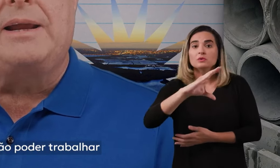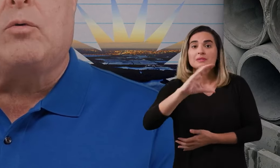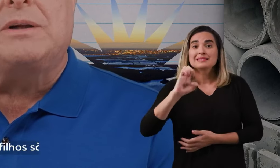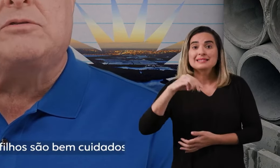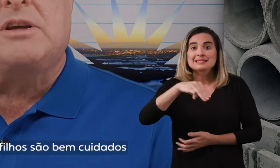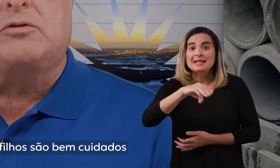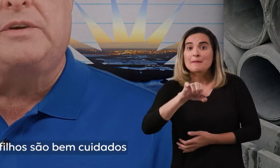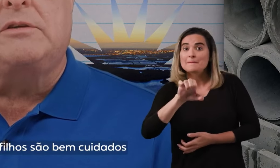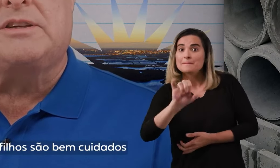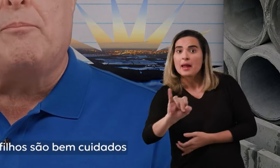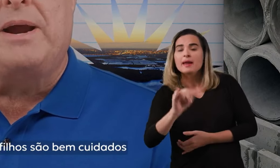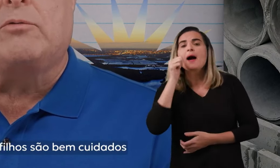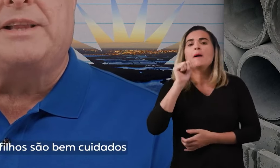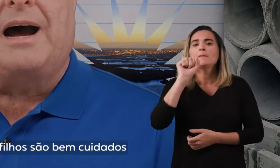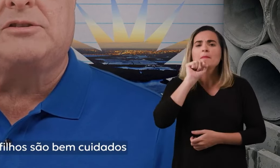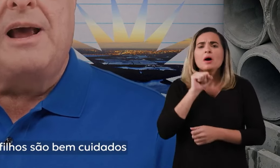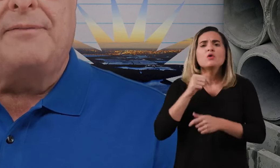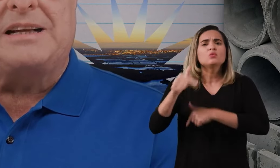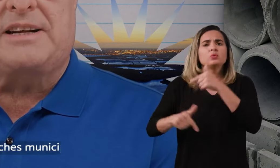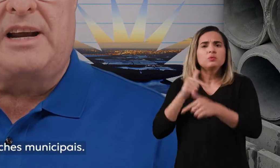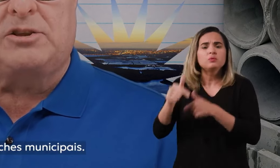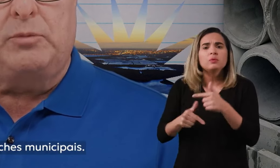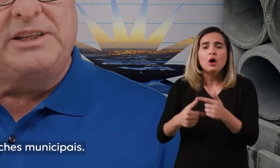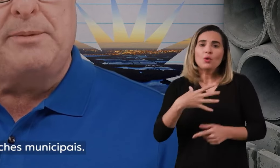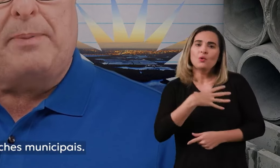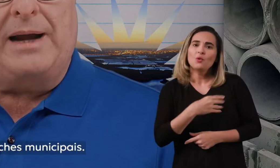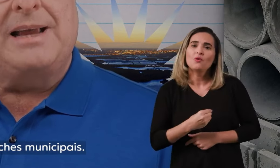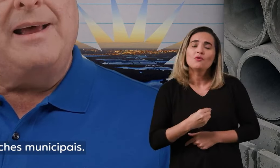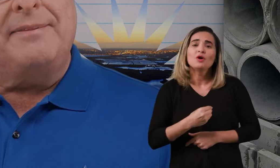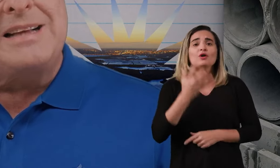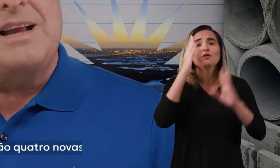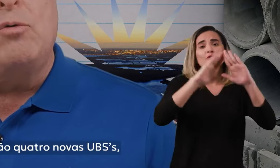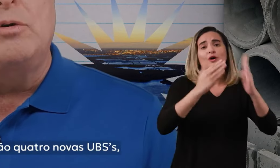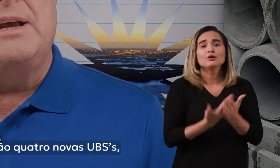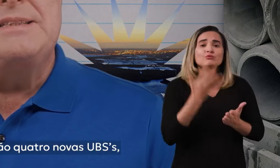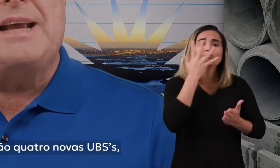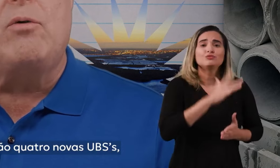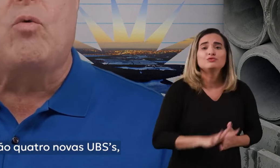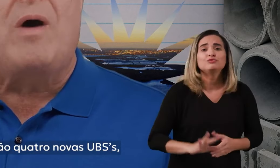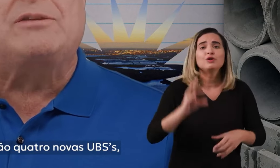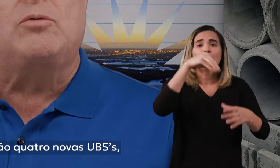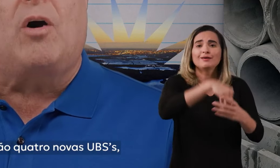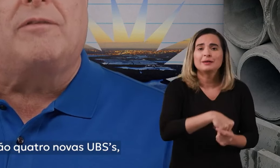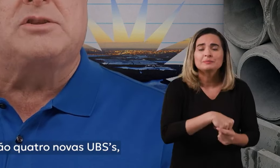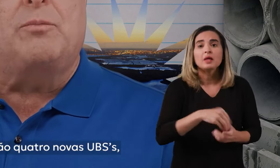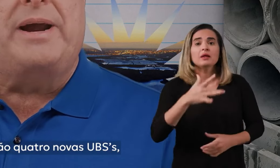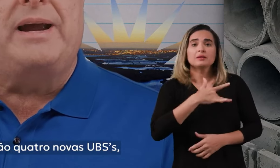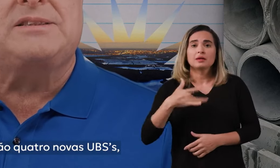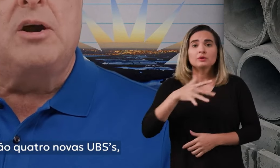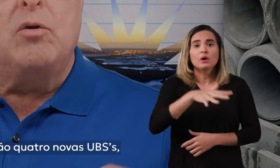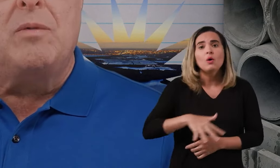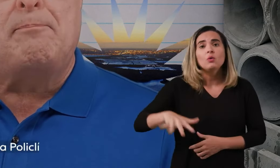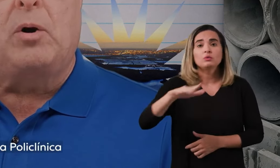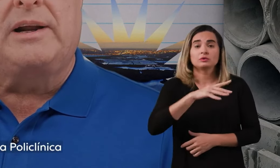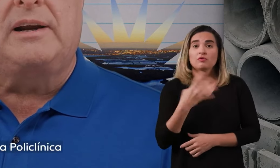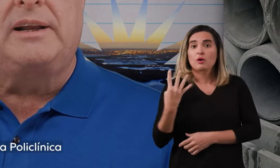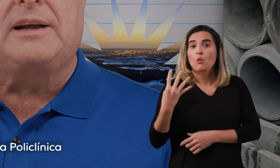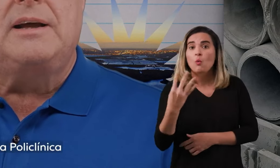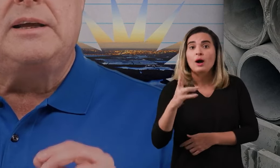trabalhar enquanto seus filhos são bem cuidados nas creches municipais. Na saúde, serão 4 novas UBS,